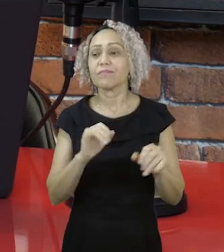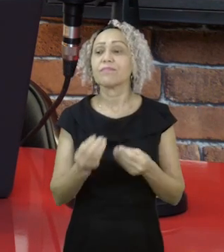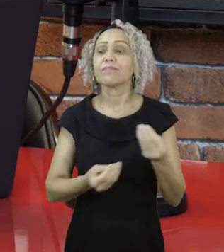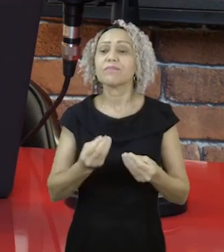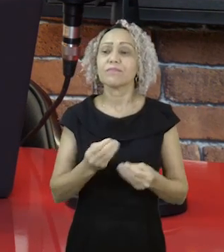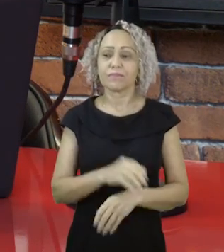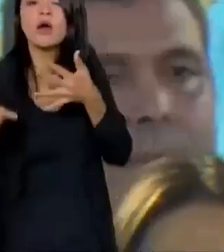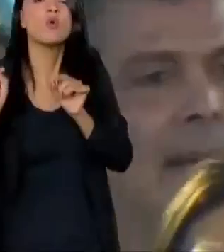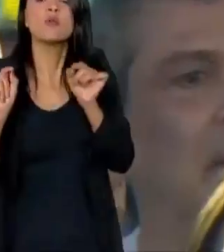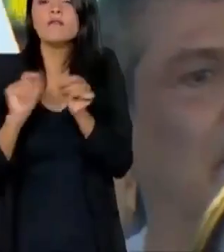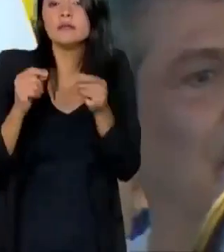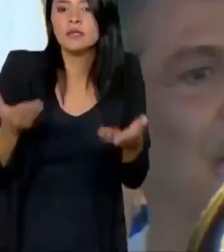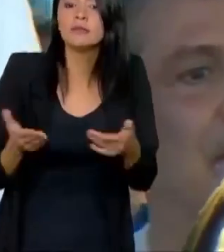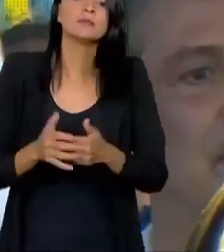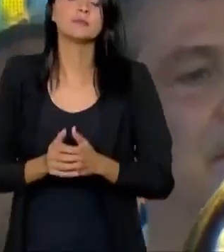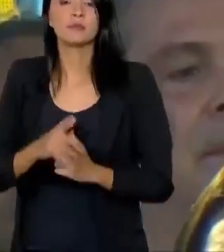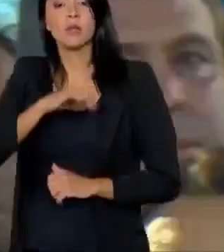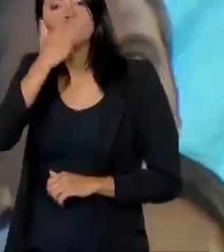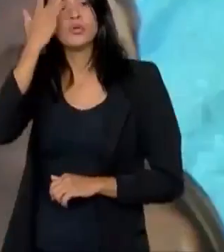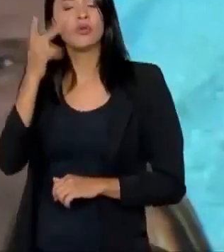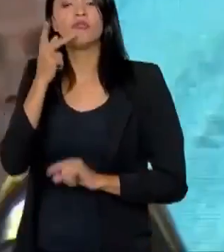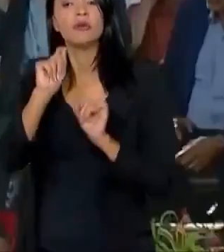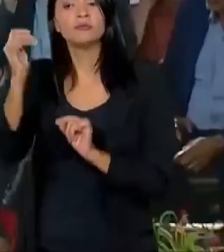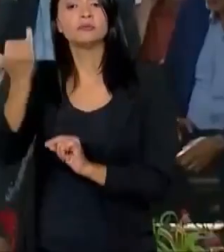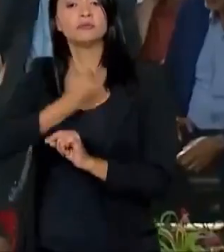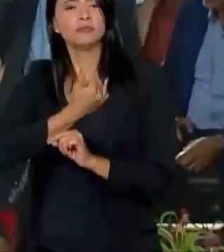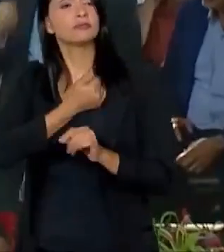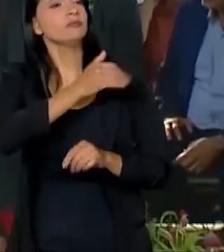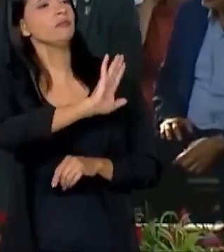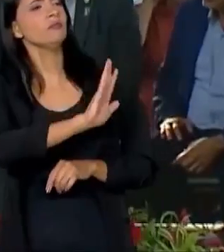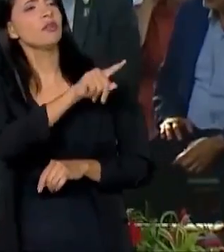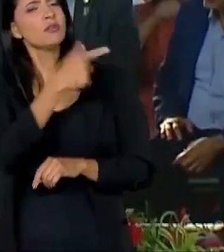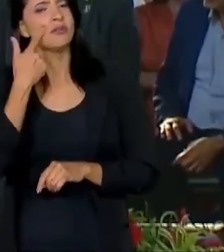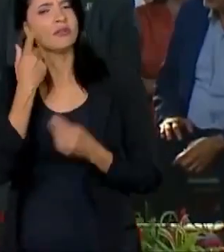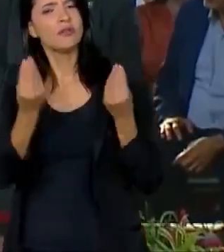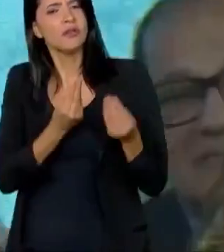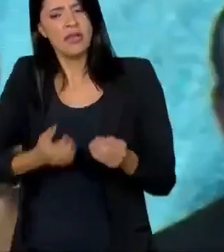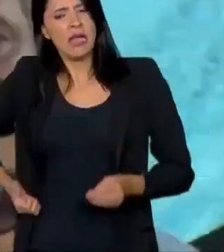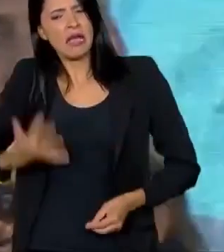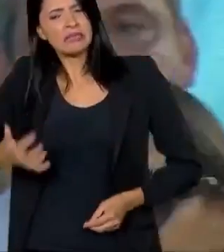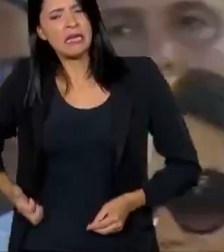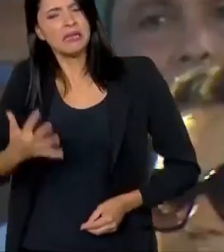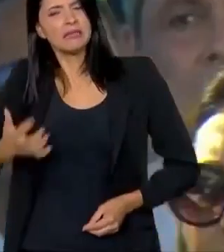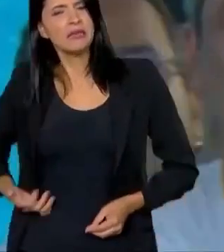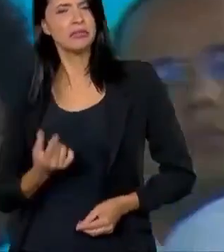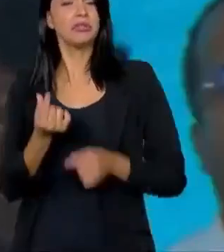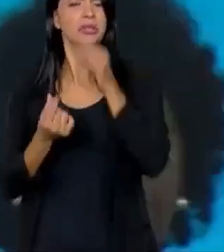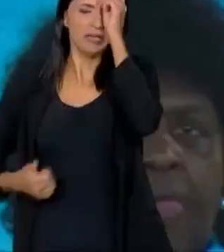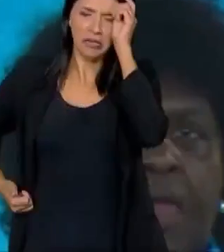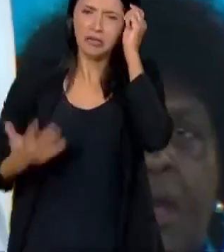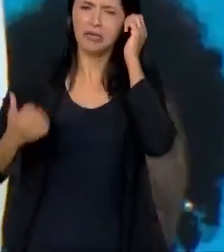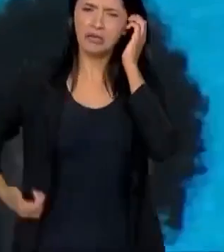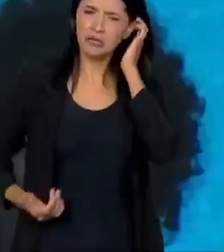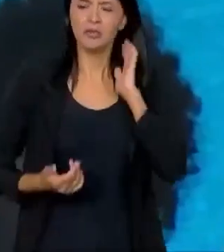vida do povo. Tem muita gente que fala assim para mim: ô Lula, você está gastando dinheiro? Você está gastando dinheiro,